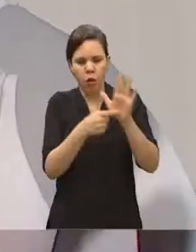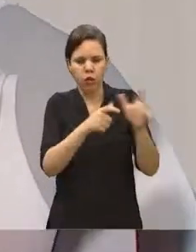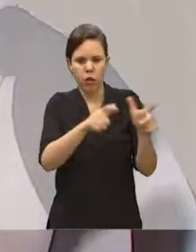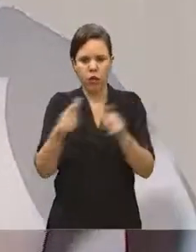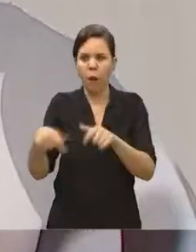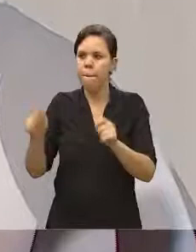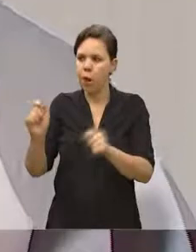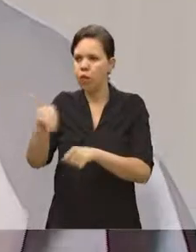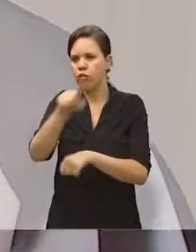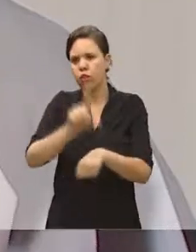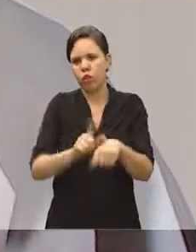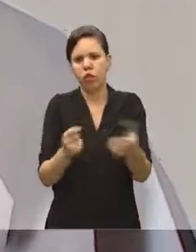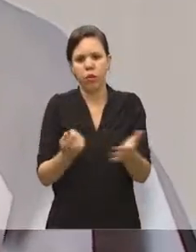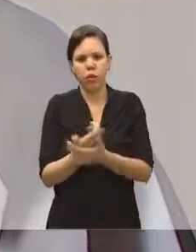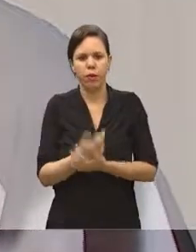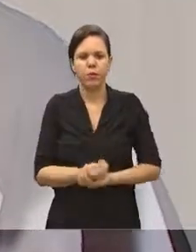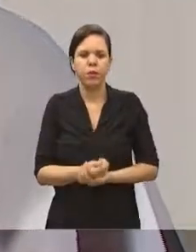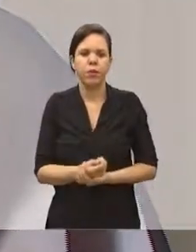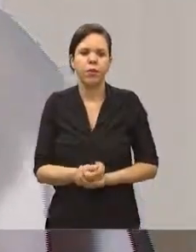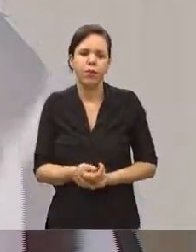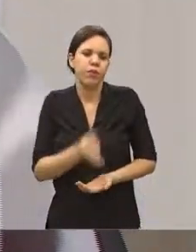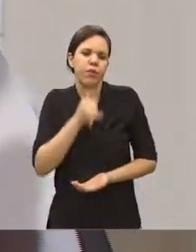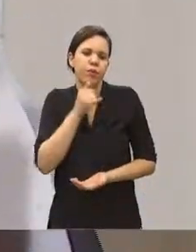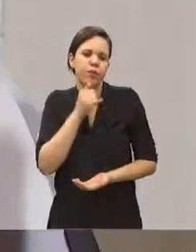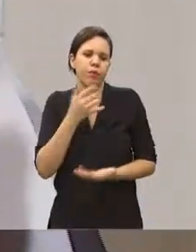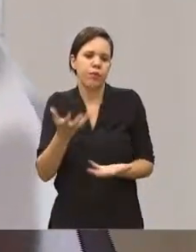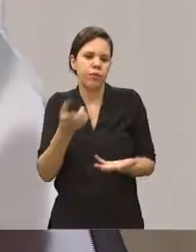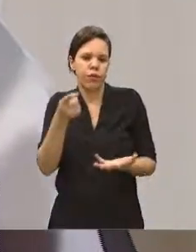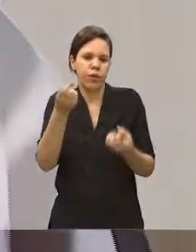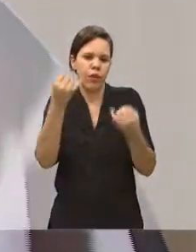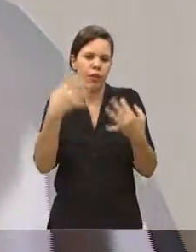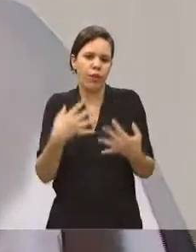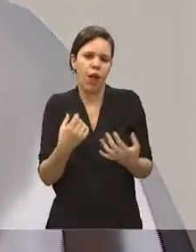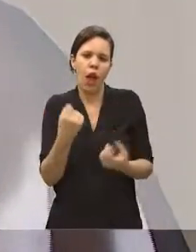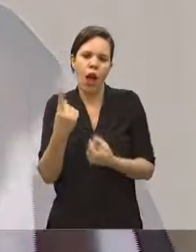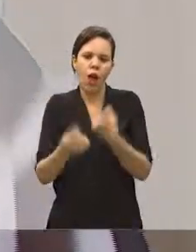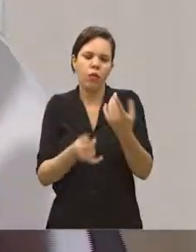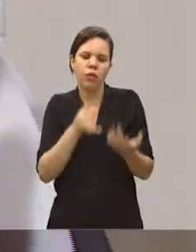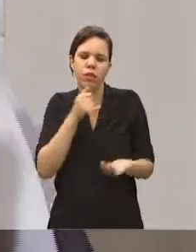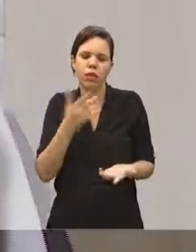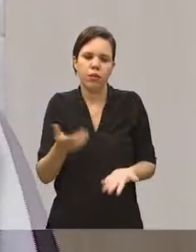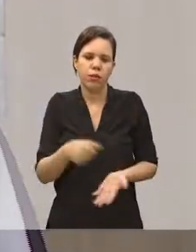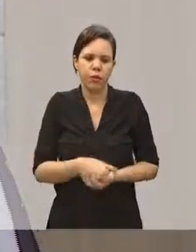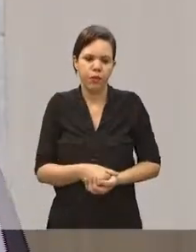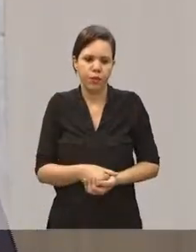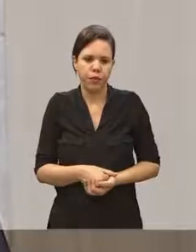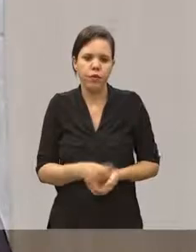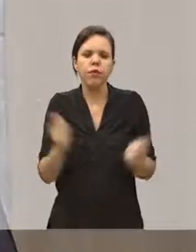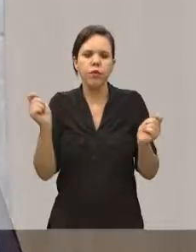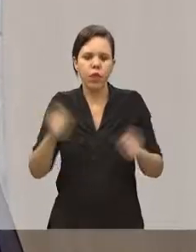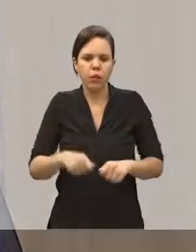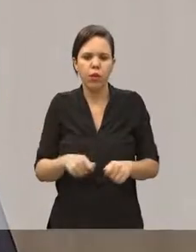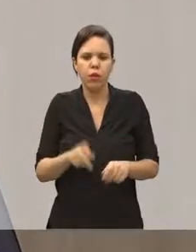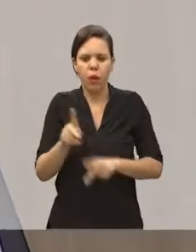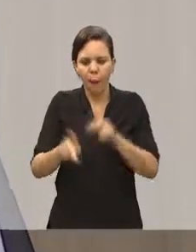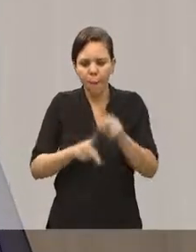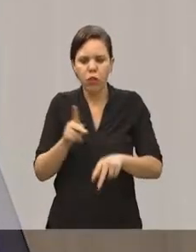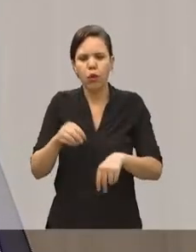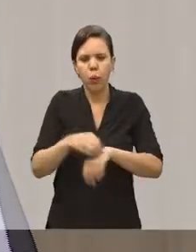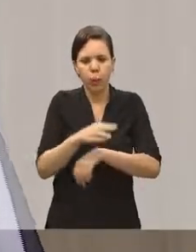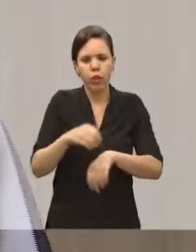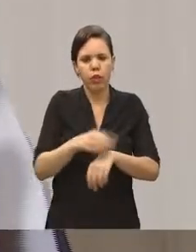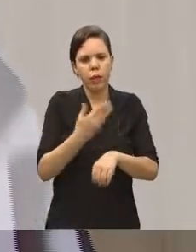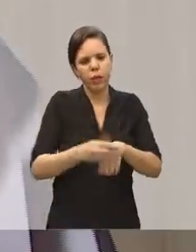loja comprar. Por exemplo, eu queria que você falasse de alguns exemplos e de que é possível a pessoa replicar isso na casa